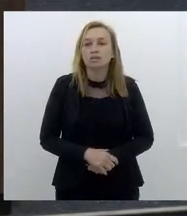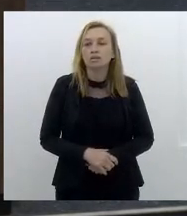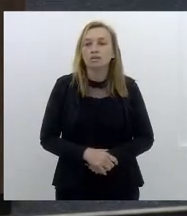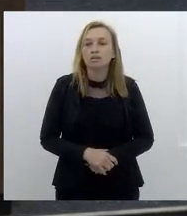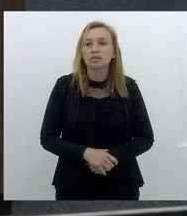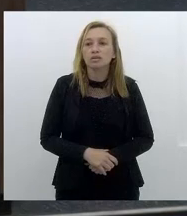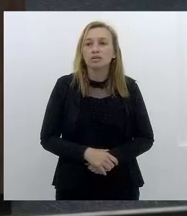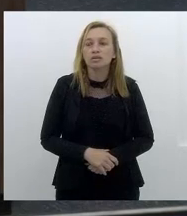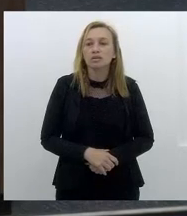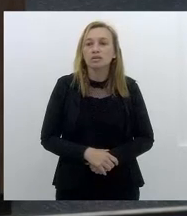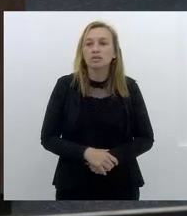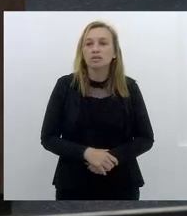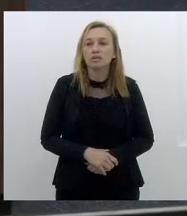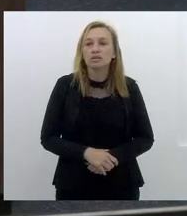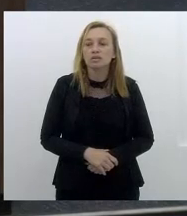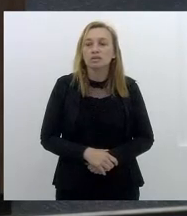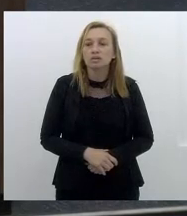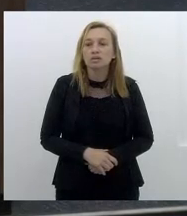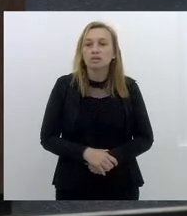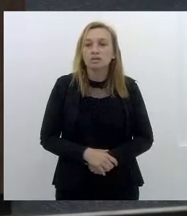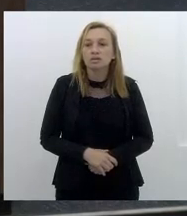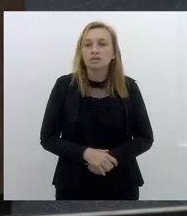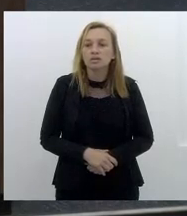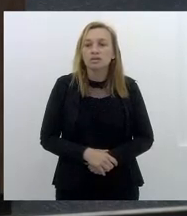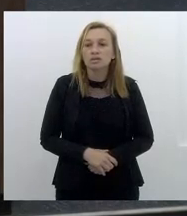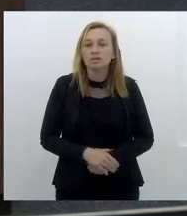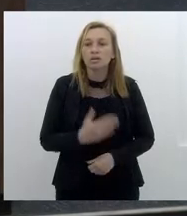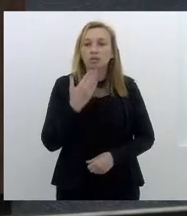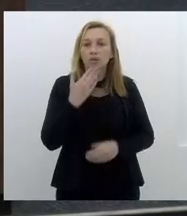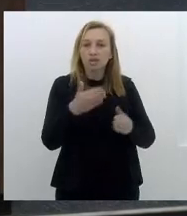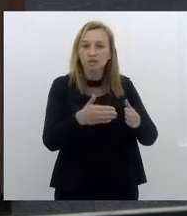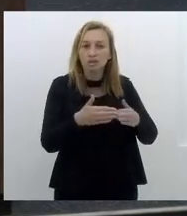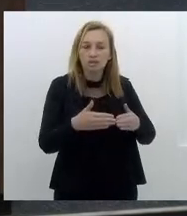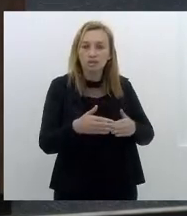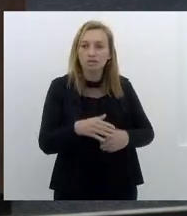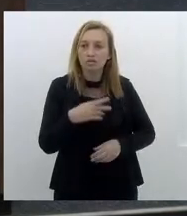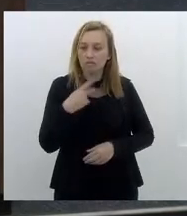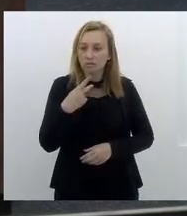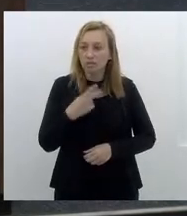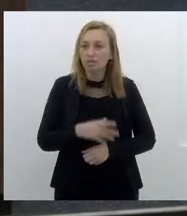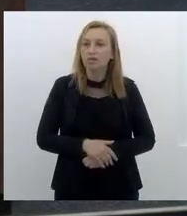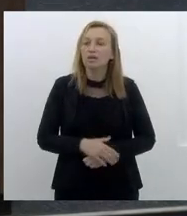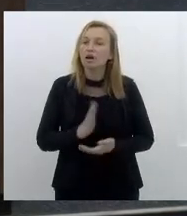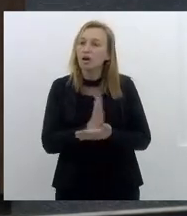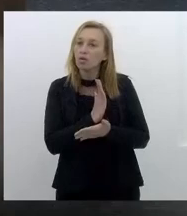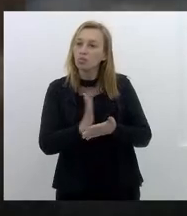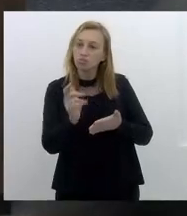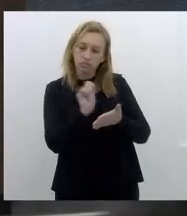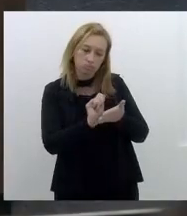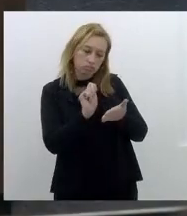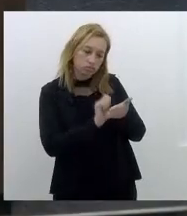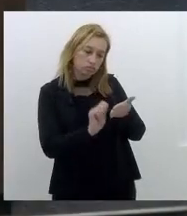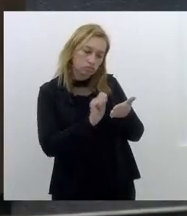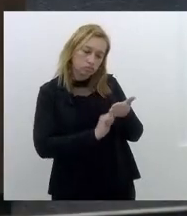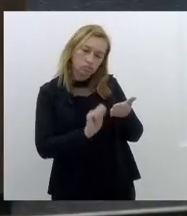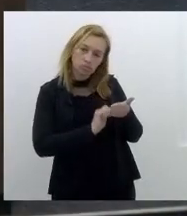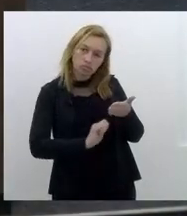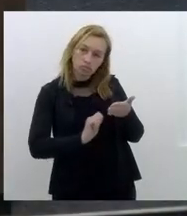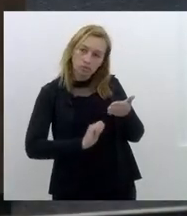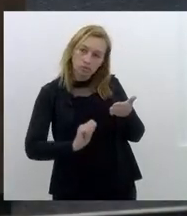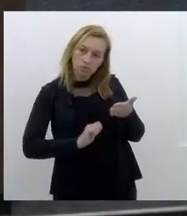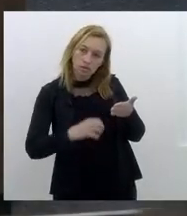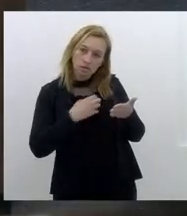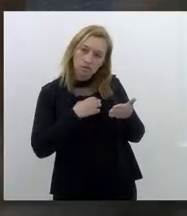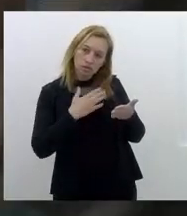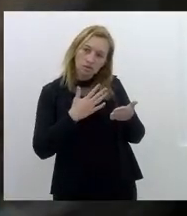ordem você breve eu peço licença para recorrer a algumas anotações que eu fiz porque